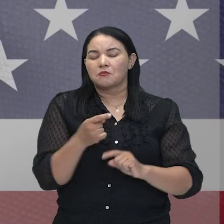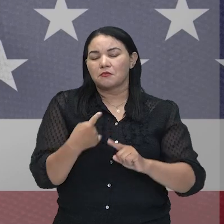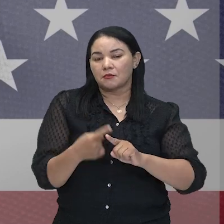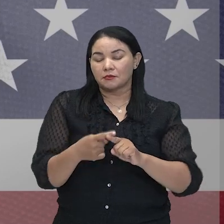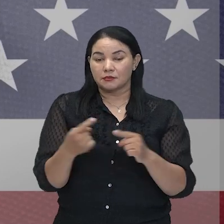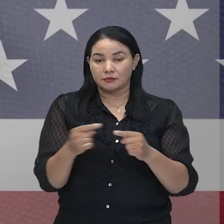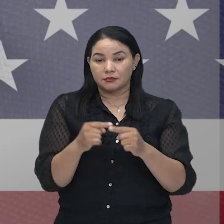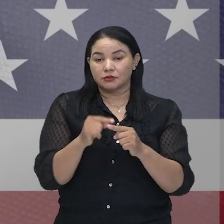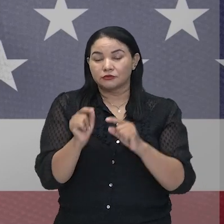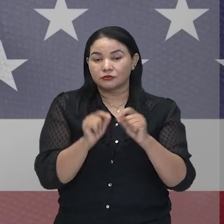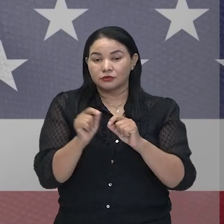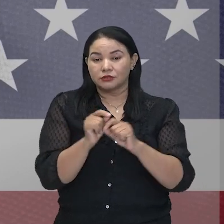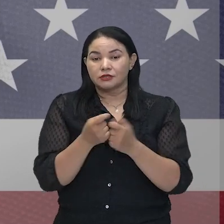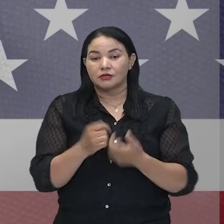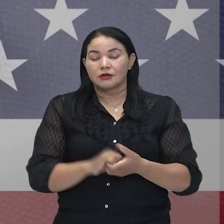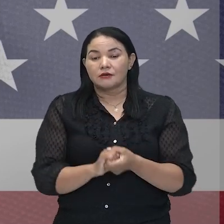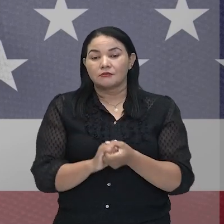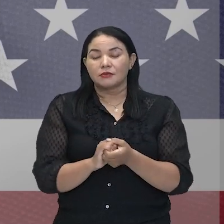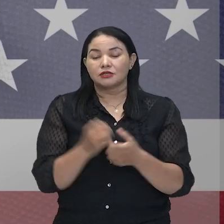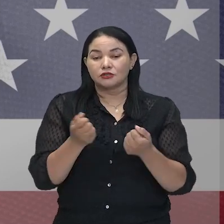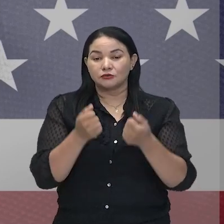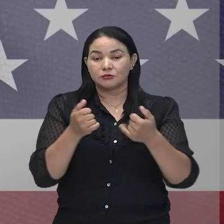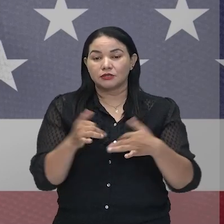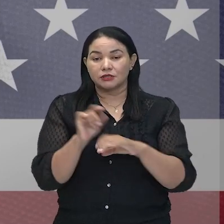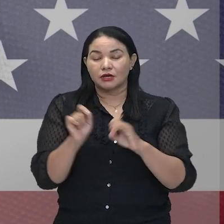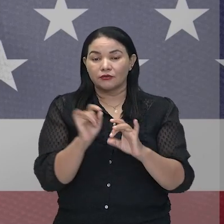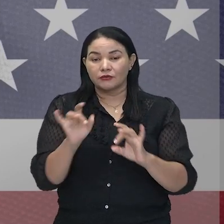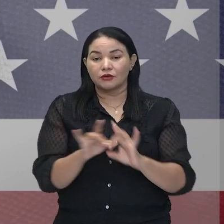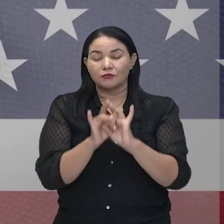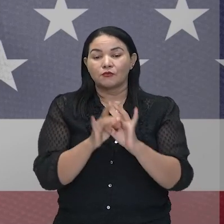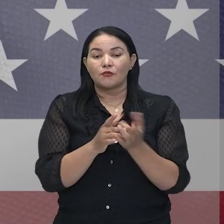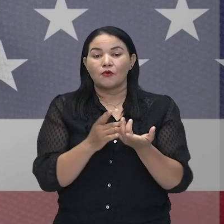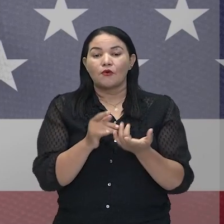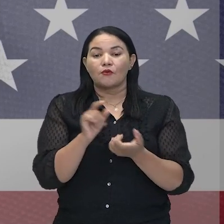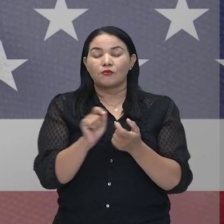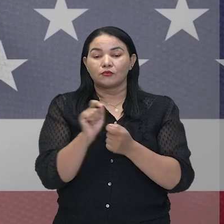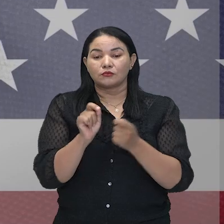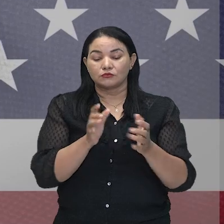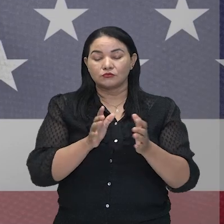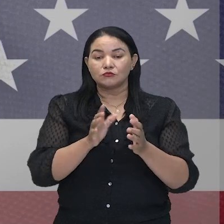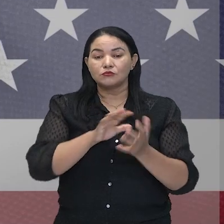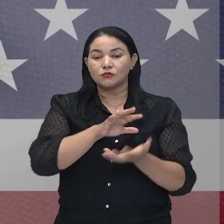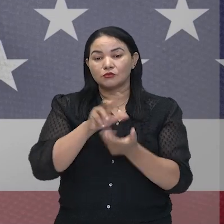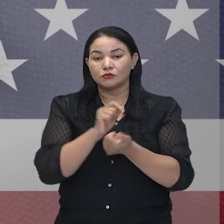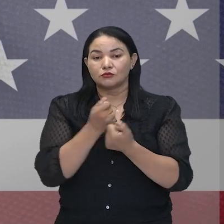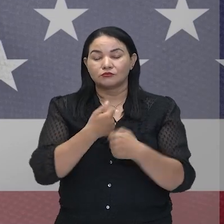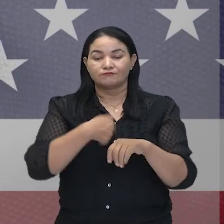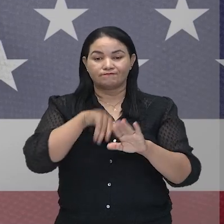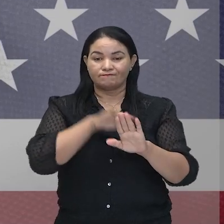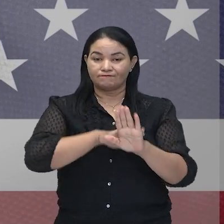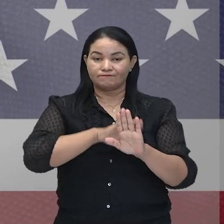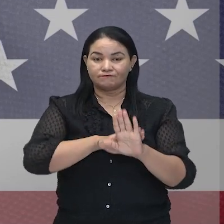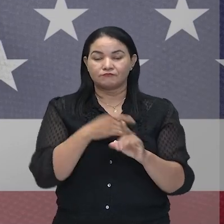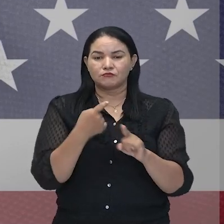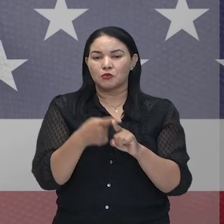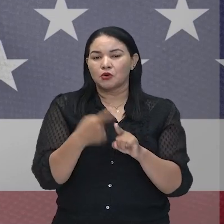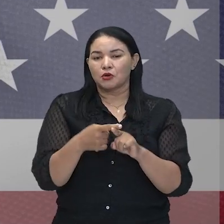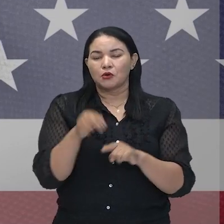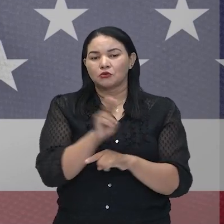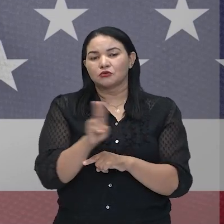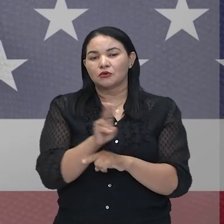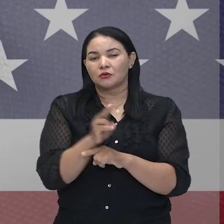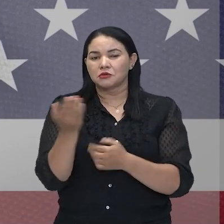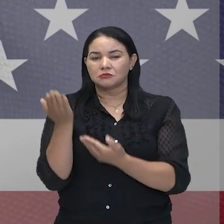Era exatamente para designar, então, esse mundo da Guerra Fria. Um ponto interessante, por que, então, o nome de Guerra